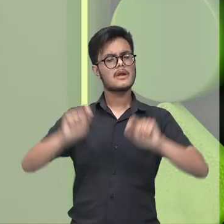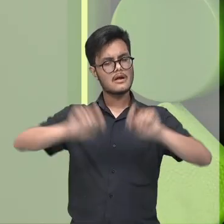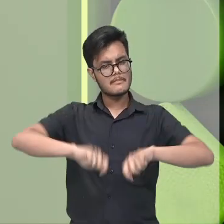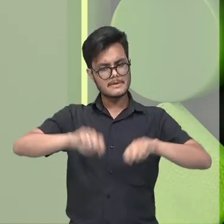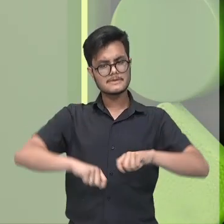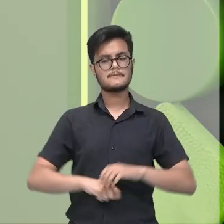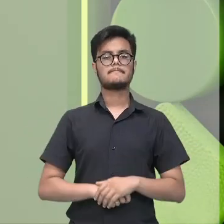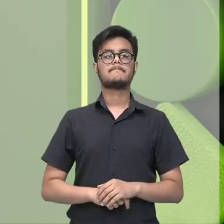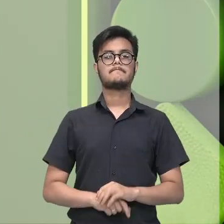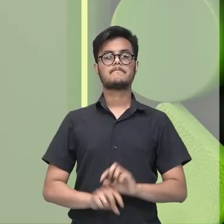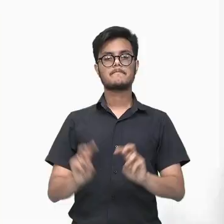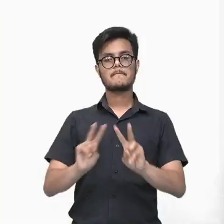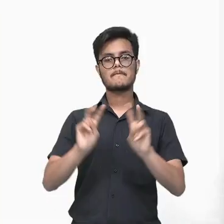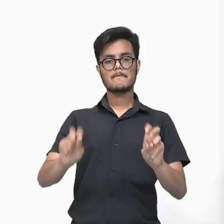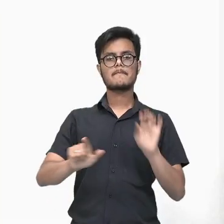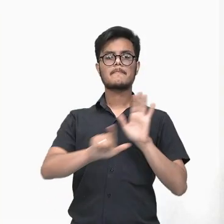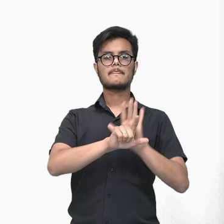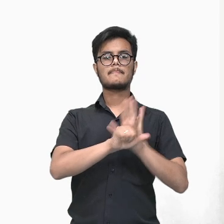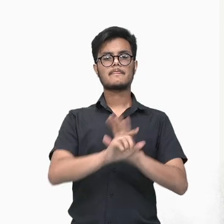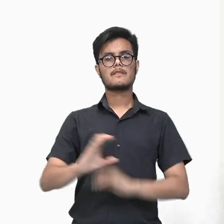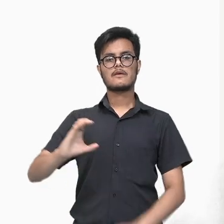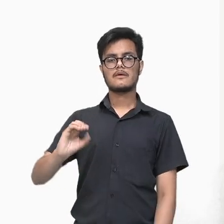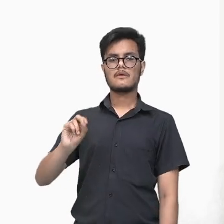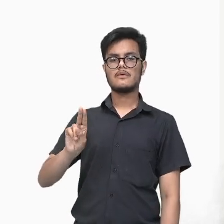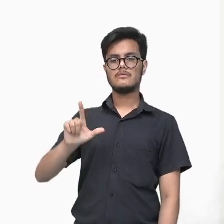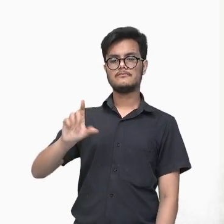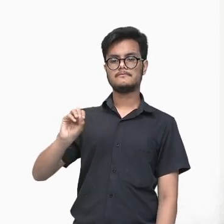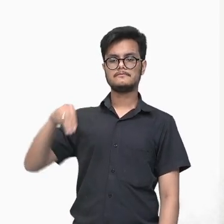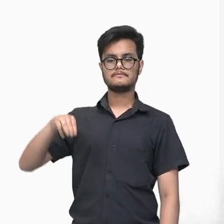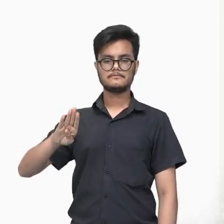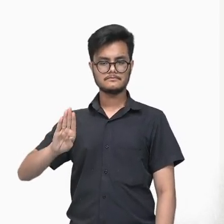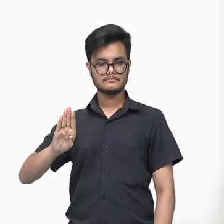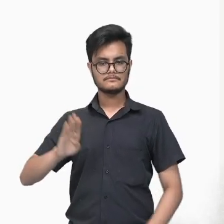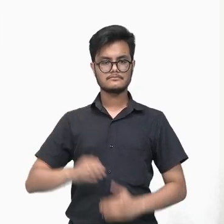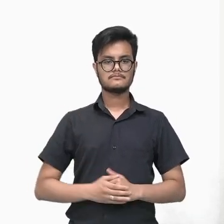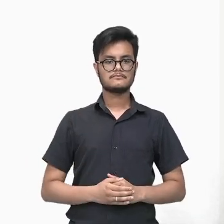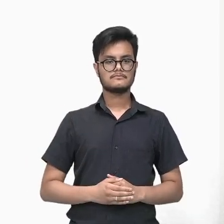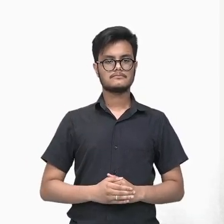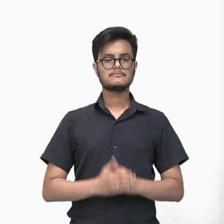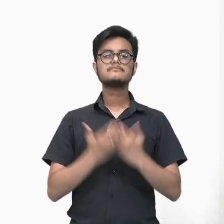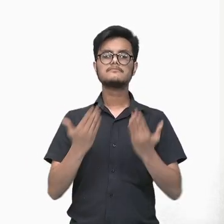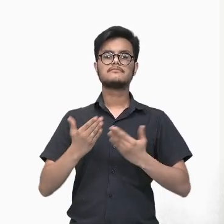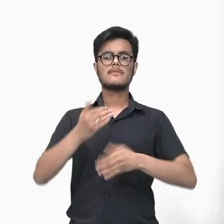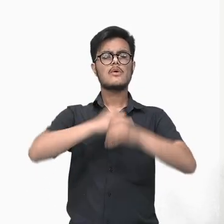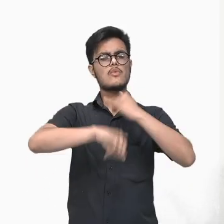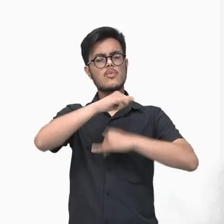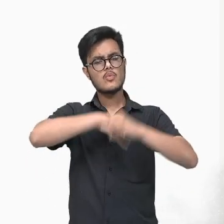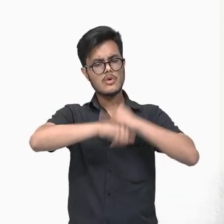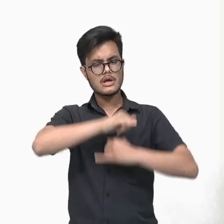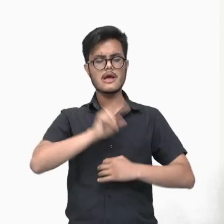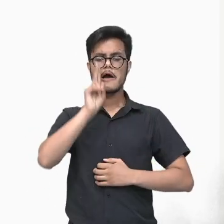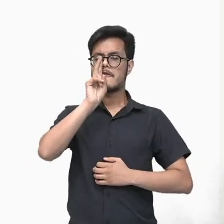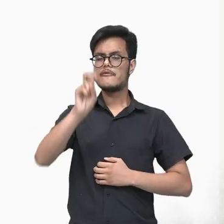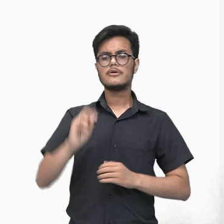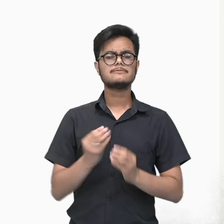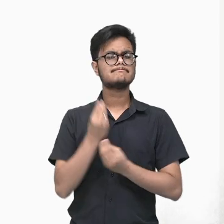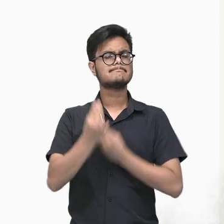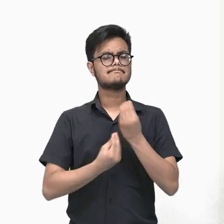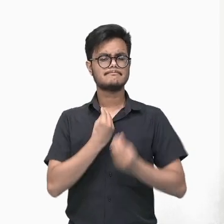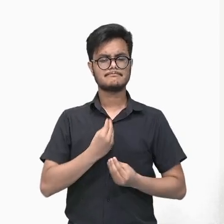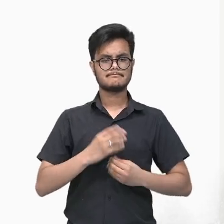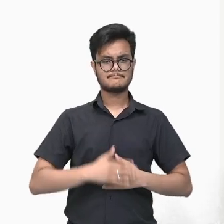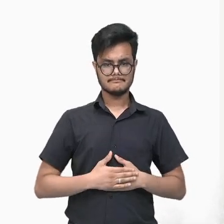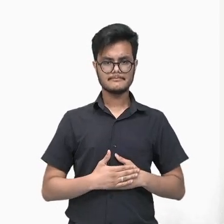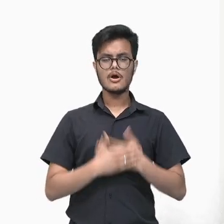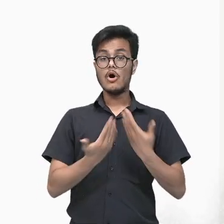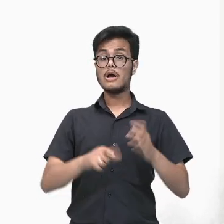qualitativa, foi a lei de Coulomb. Observem aí comigo. Força elétrica. A lei de Coulomb é a